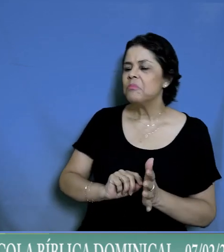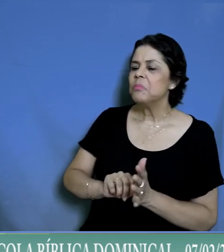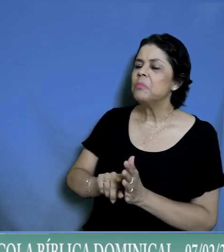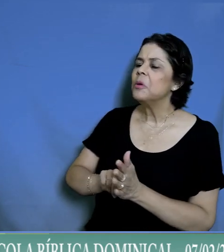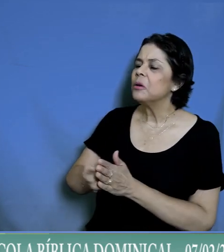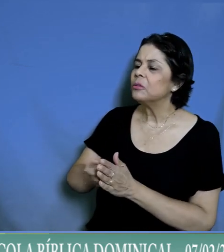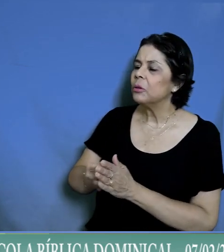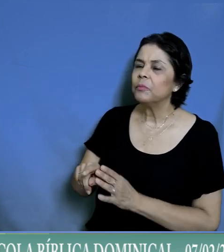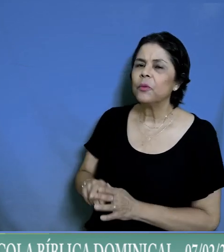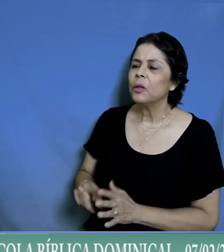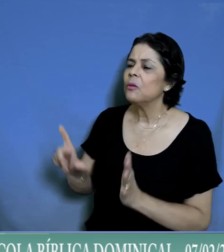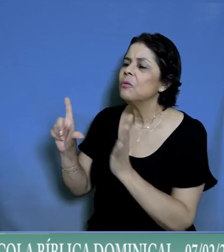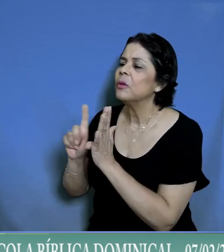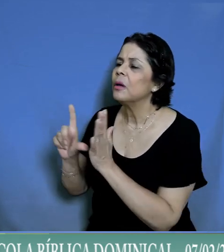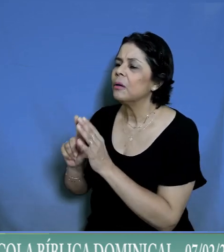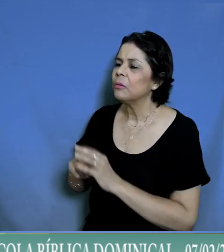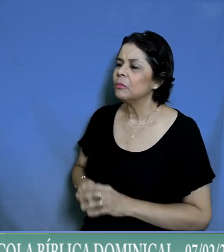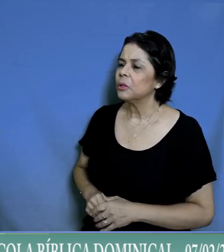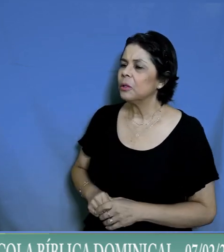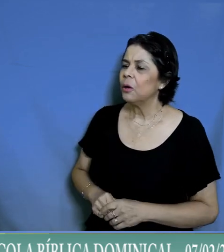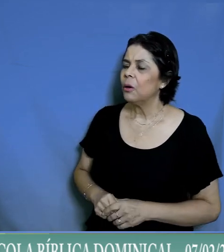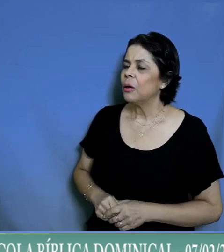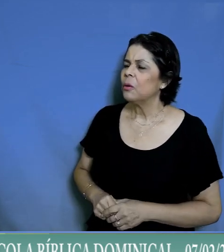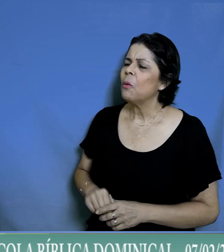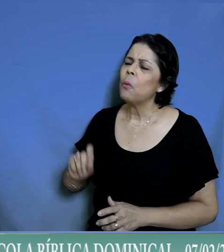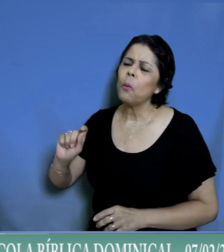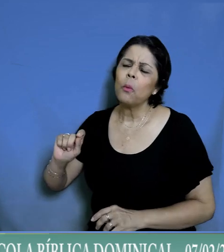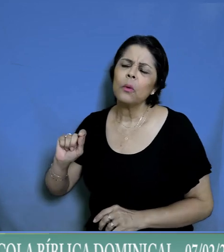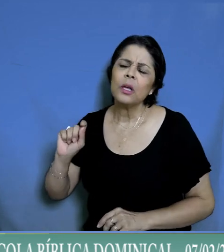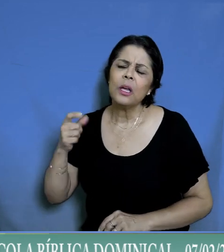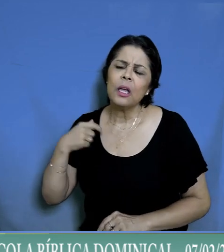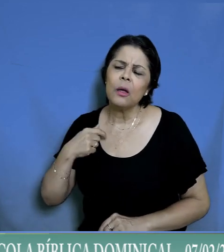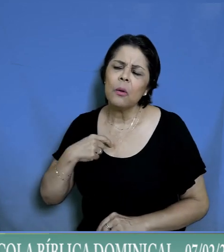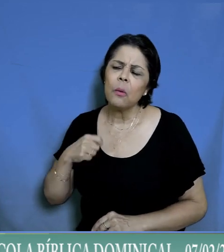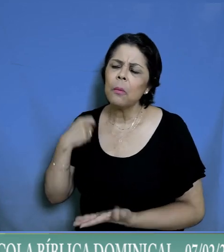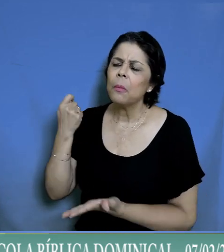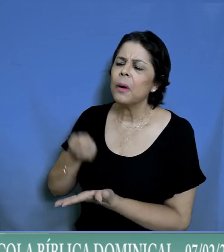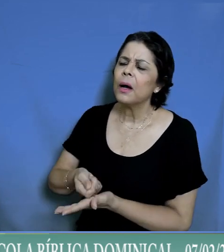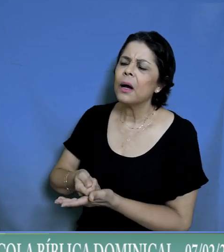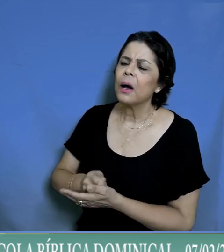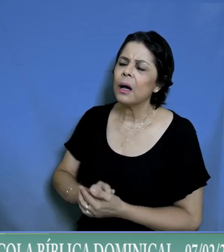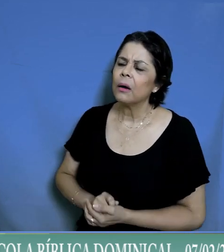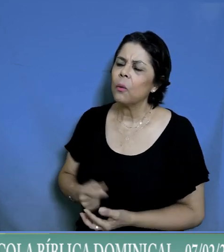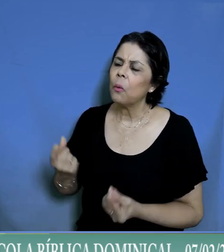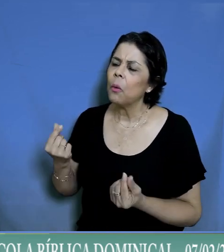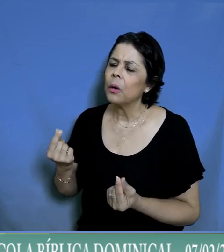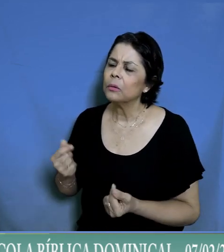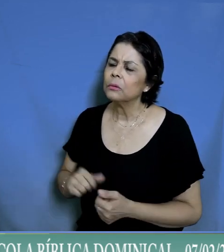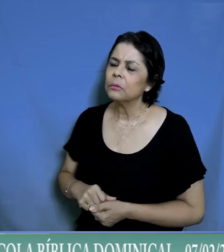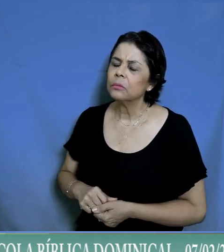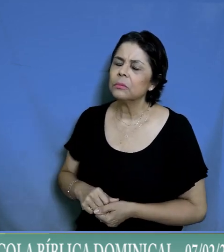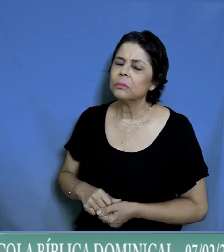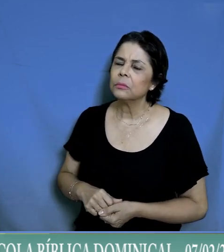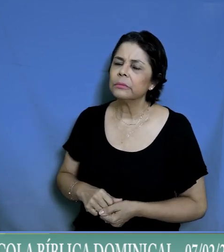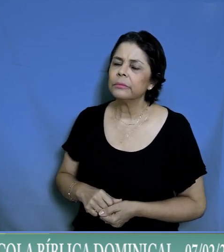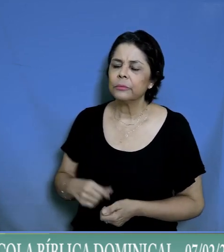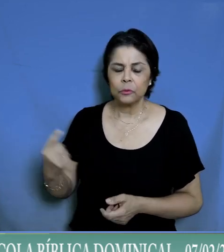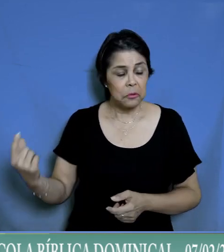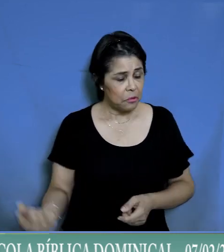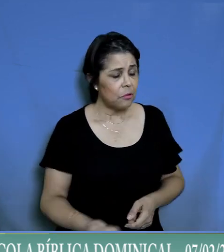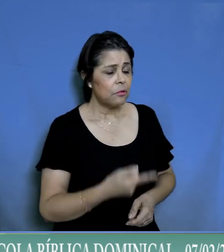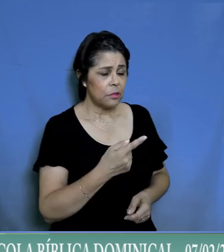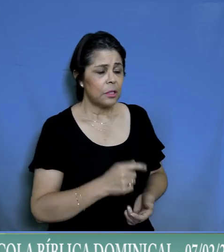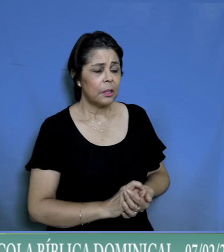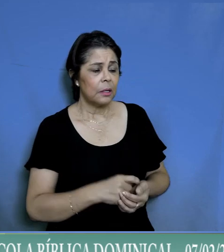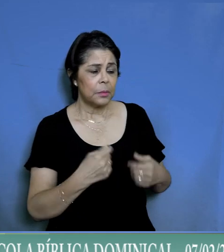um bom sapato e cobre um bom preço. É assim que os protestantes devem trabalhar, todo homem de modo geral, mas estou